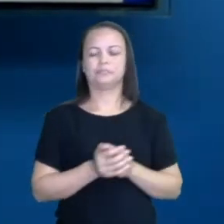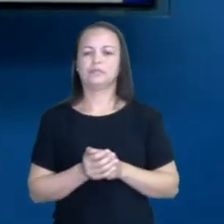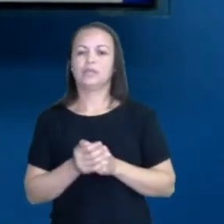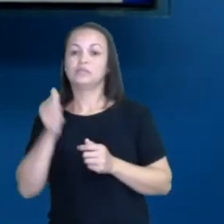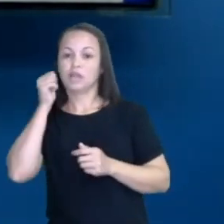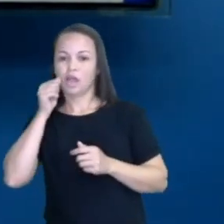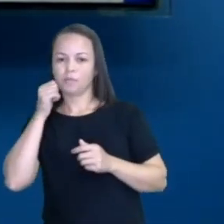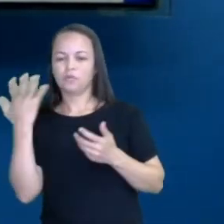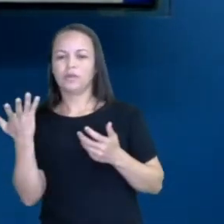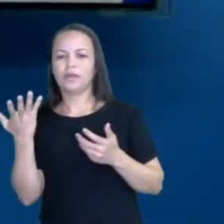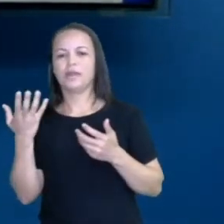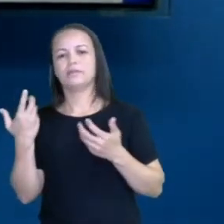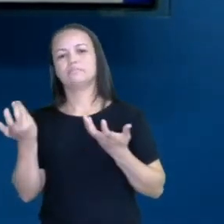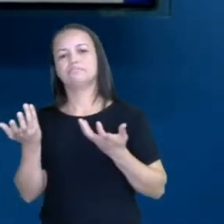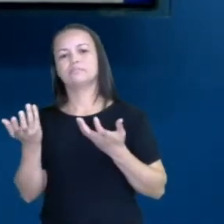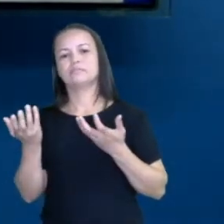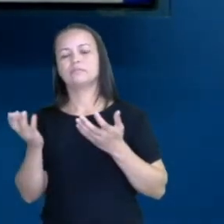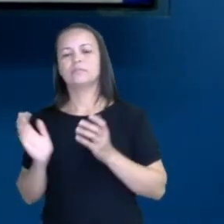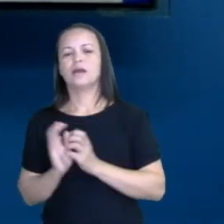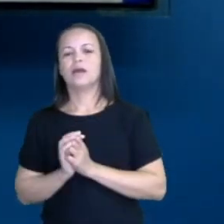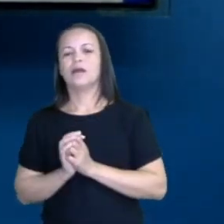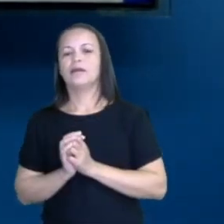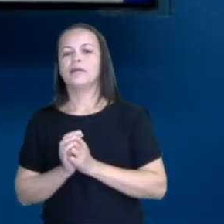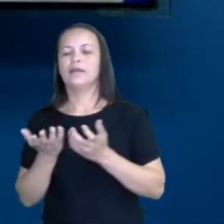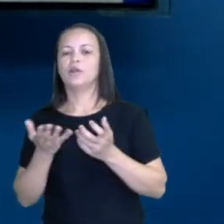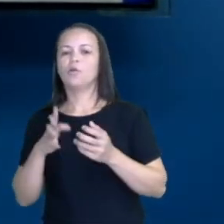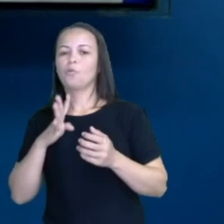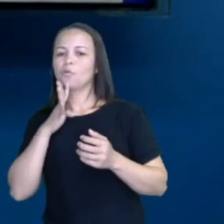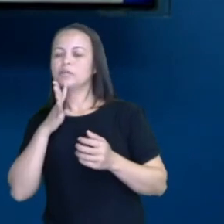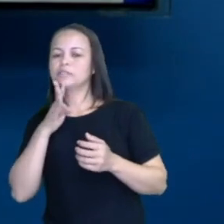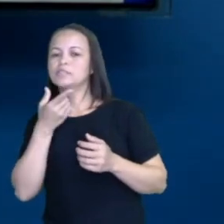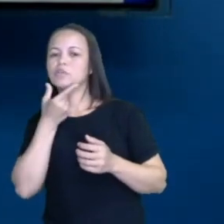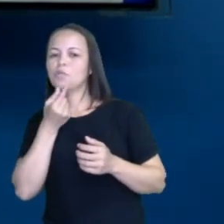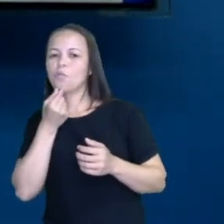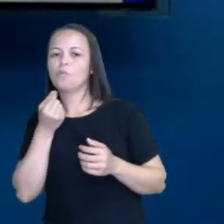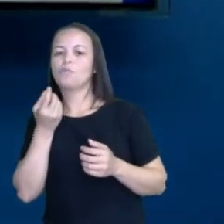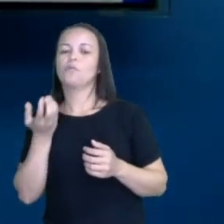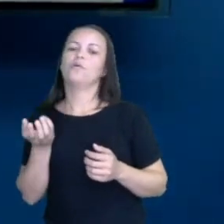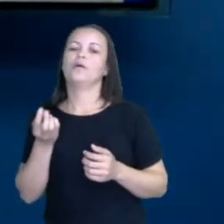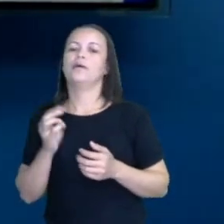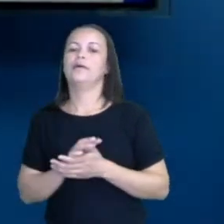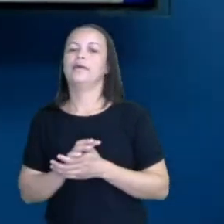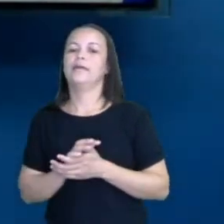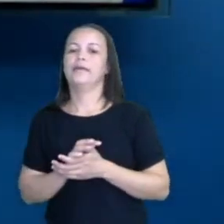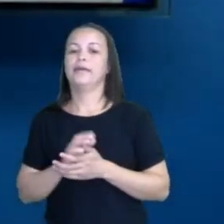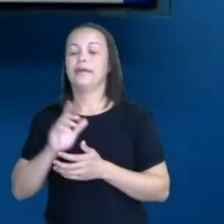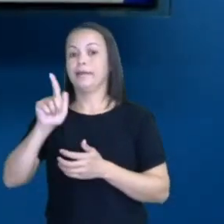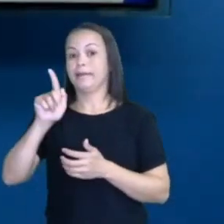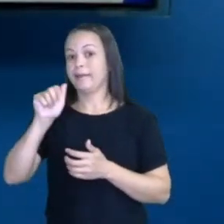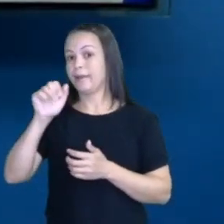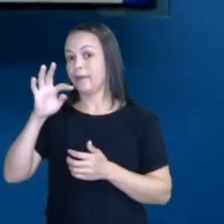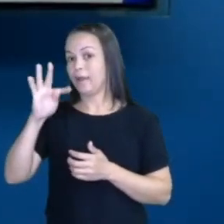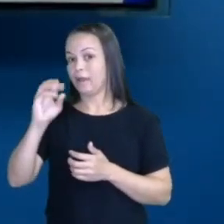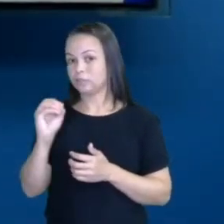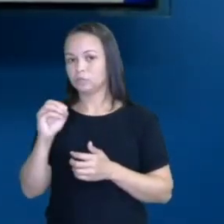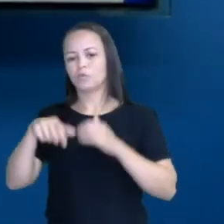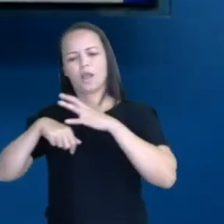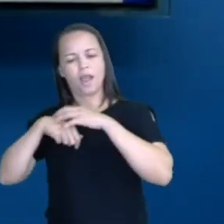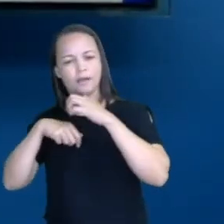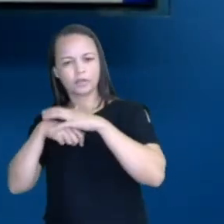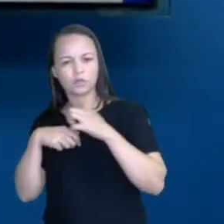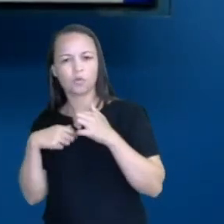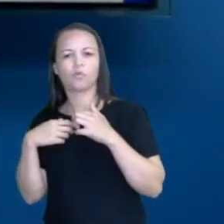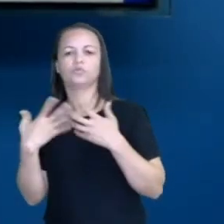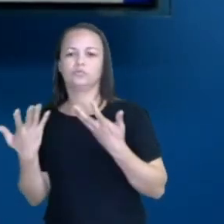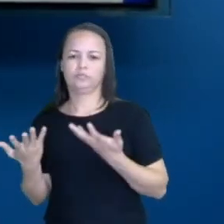amiga, conheci um carinha maravilhoso, gato, carinhoso e atencioso. Percebam que a linguagem da mulher ela é mais afetiva,